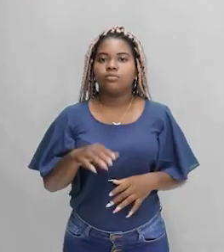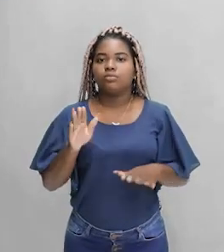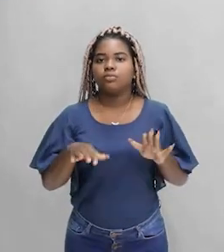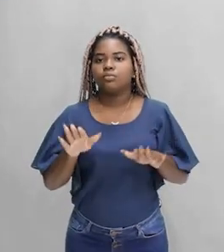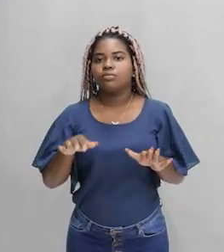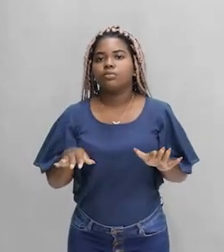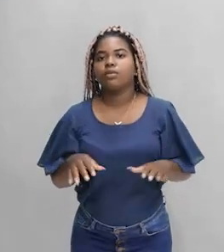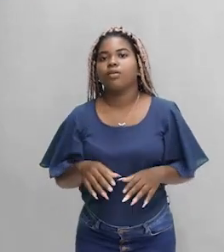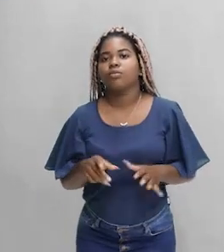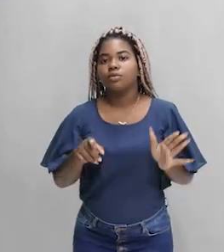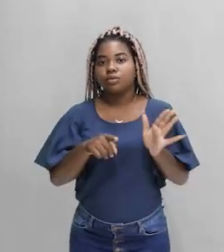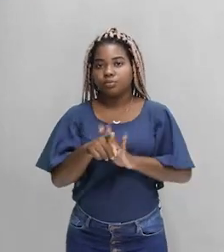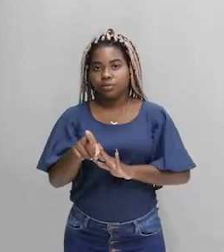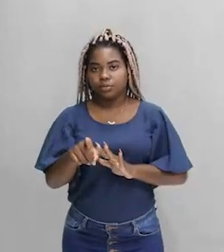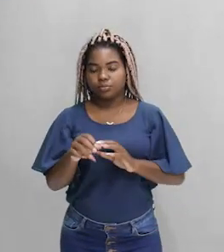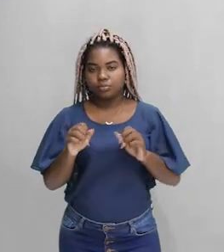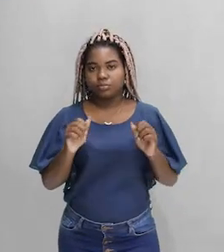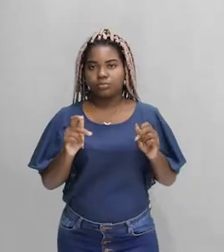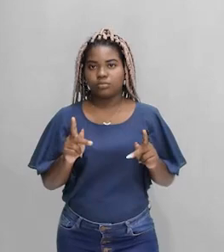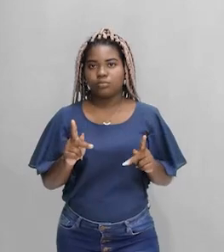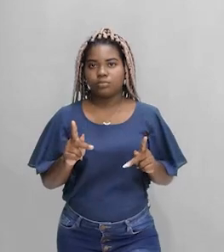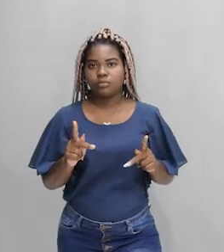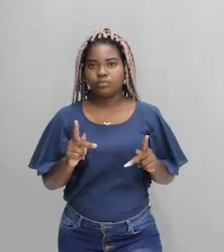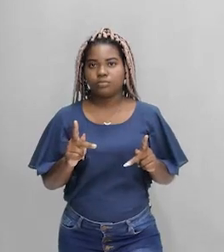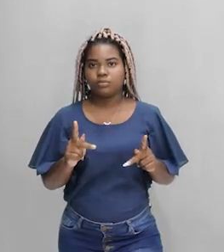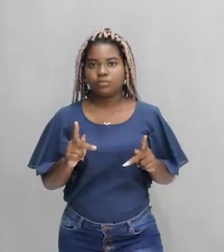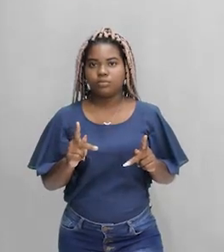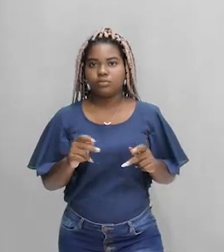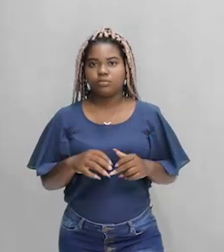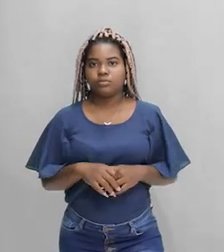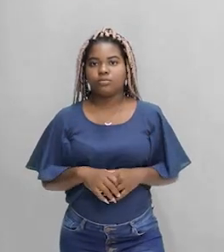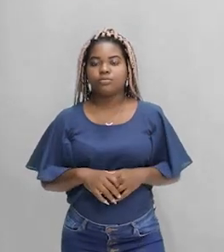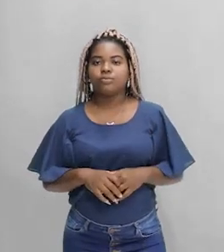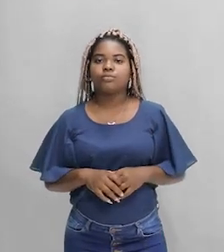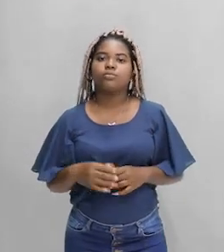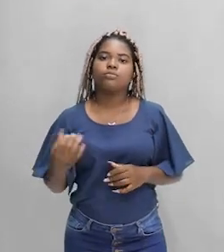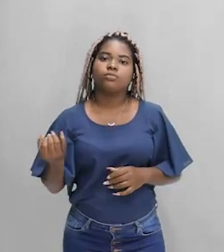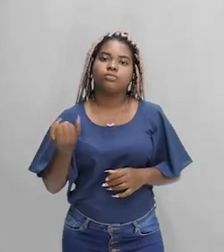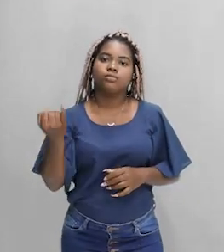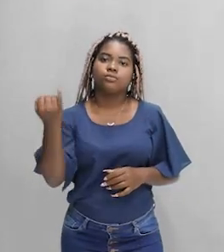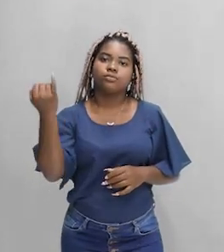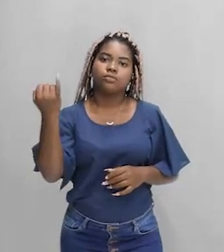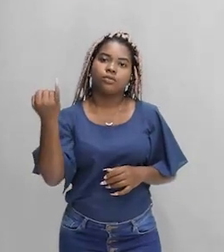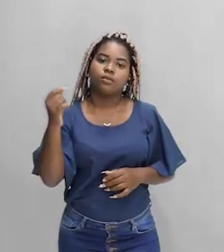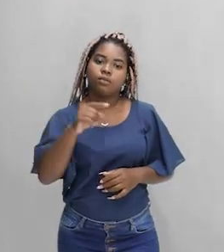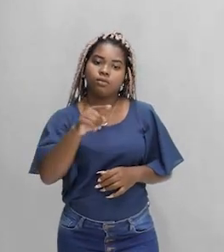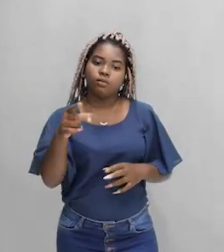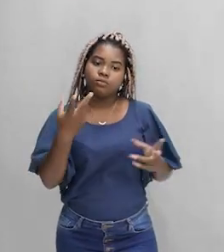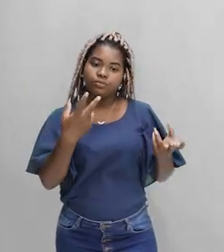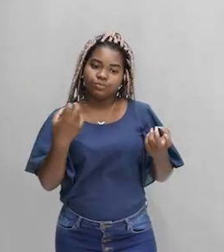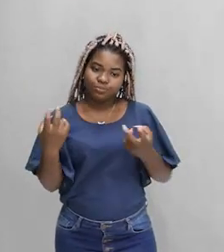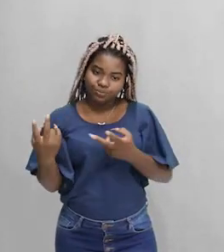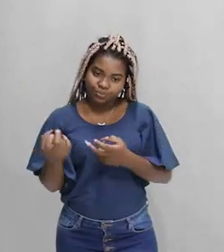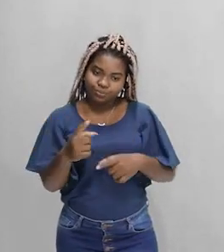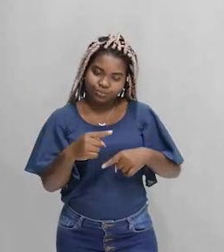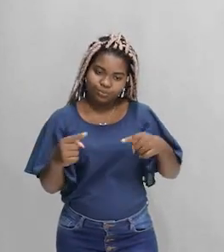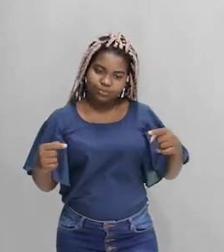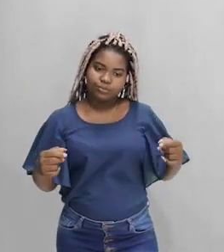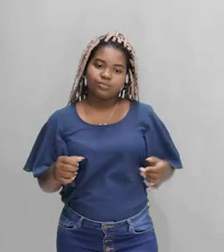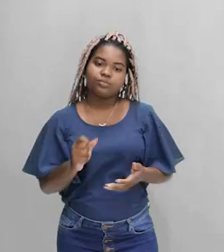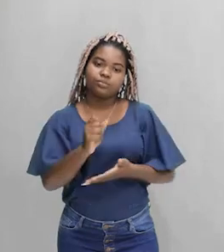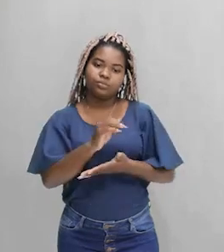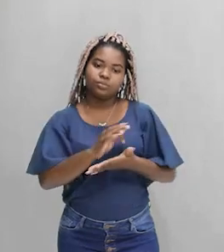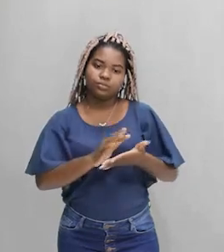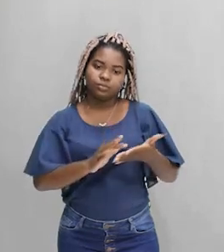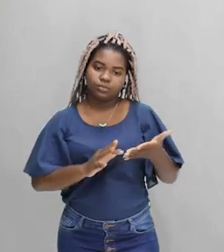do contexto, como o exercício está sendo apresentado para você. E é muito importante você ver aí uma variedade de exercícios.